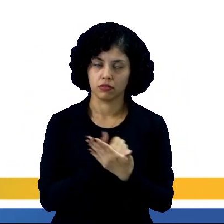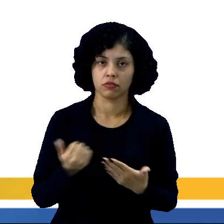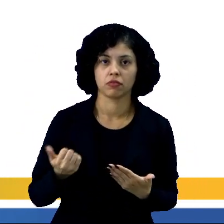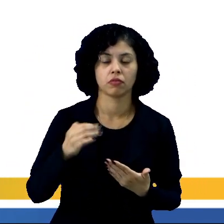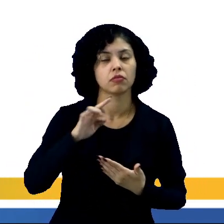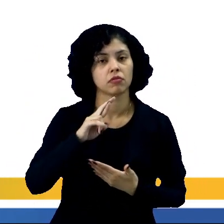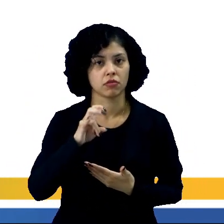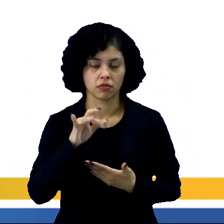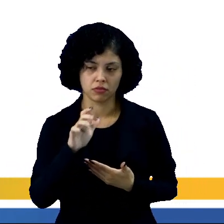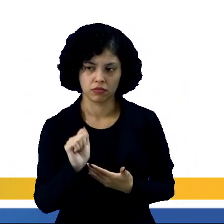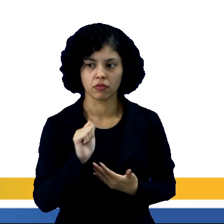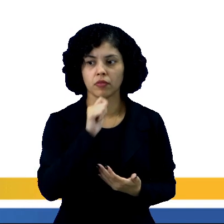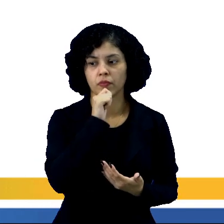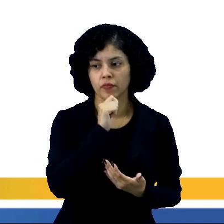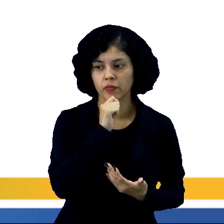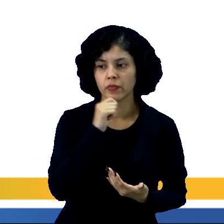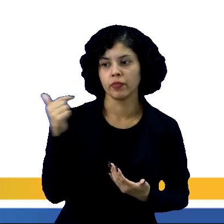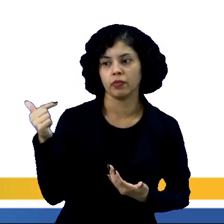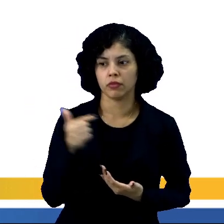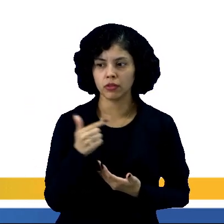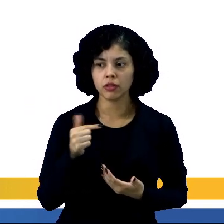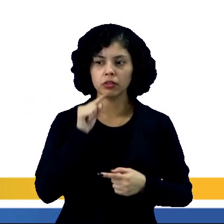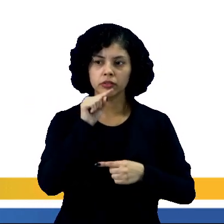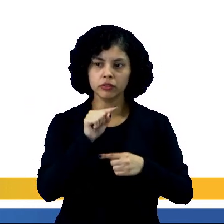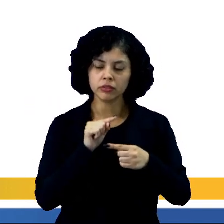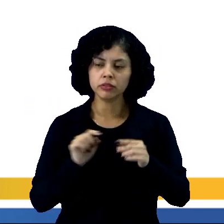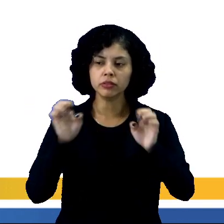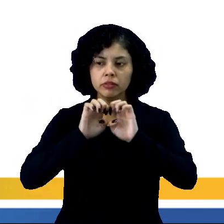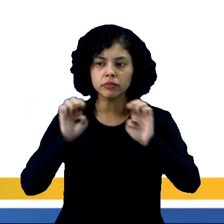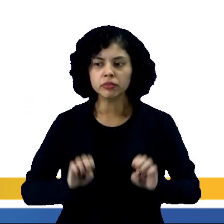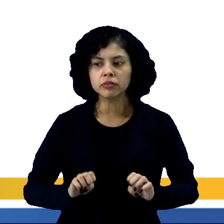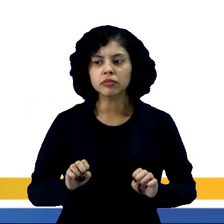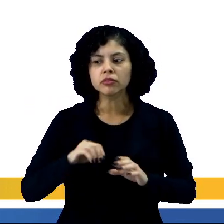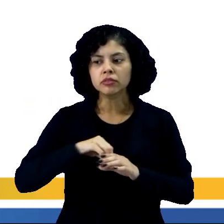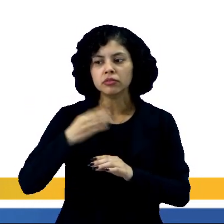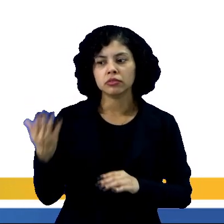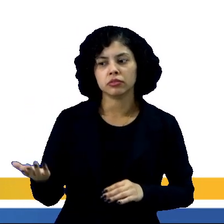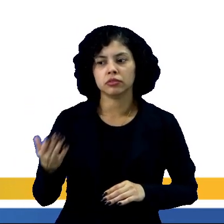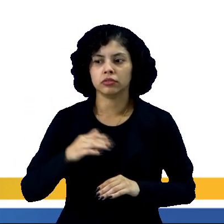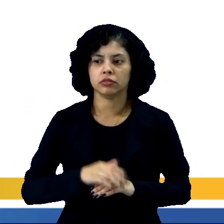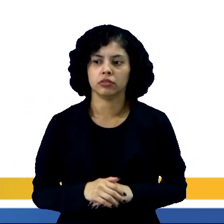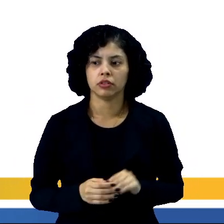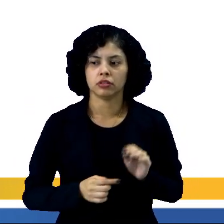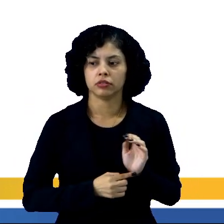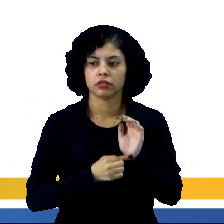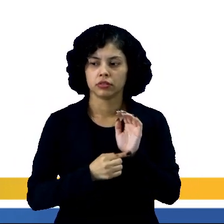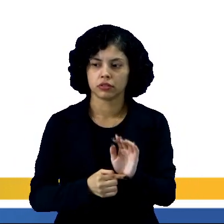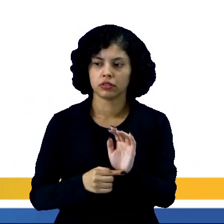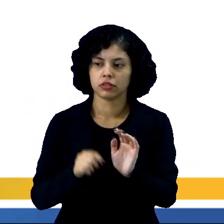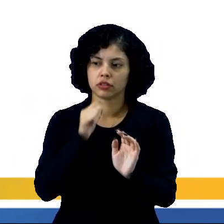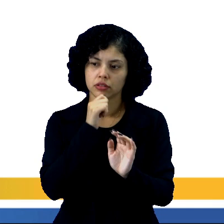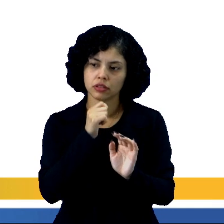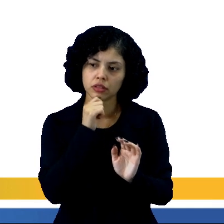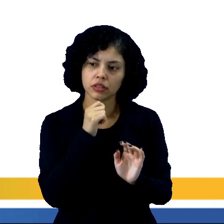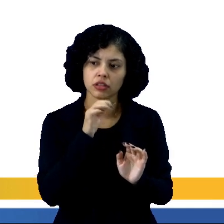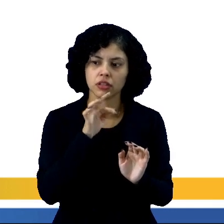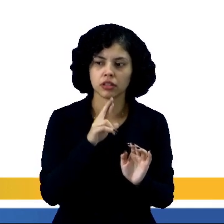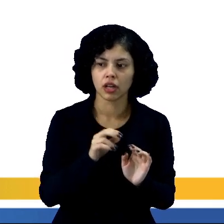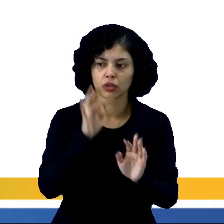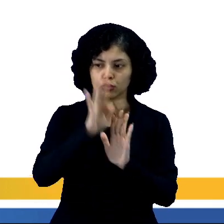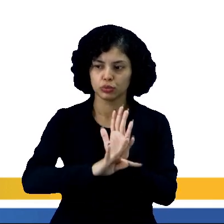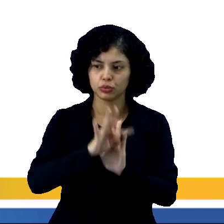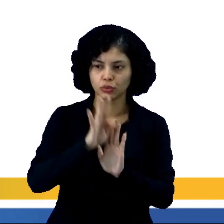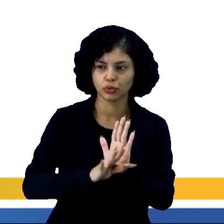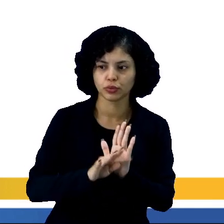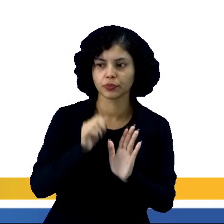da ação dramática. E a segunda, né? A estrutura externa, apresenta a divisão em atos, divisão do